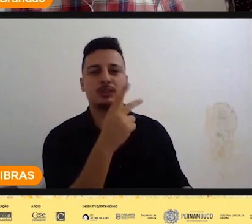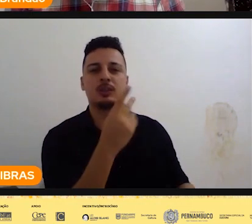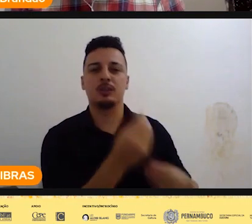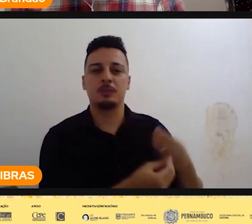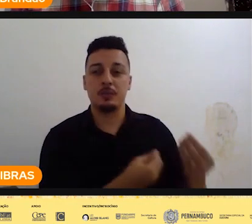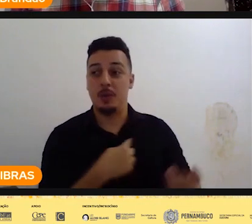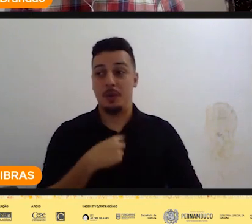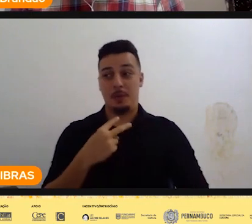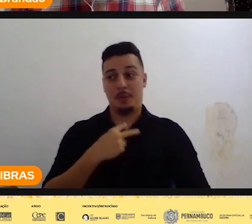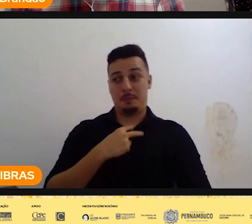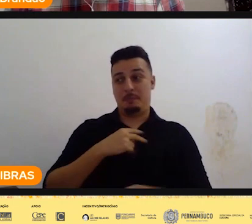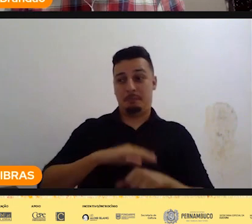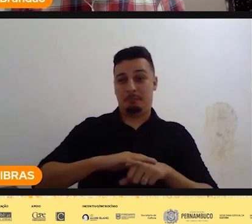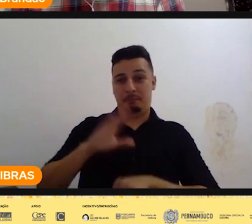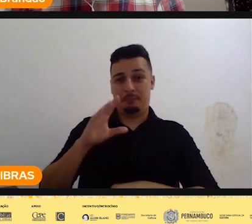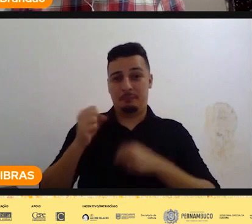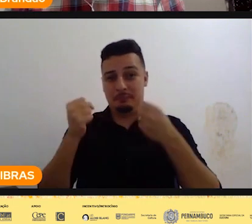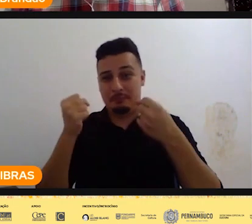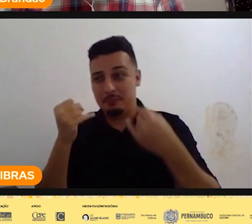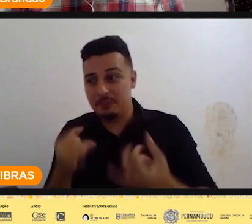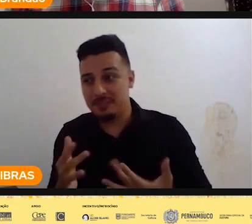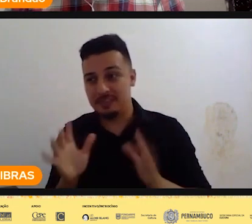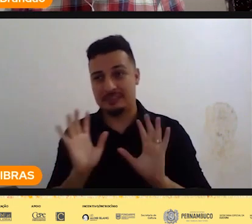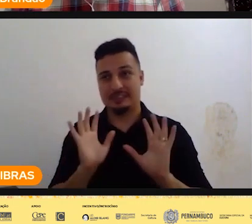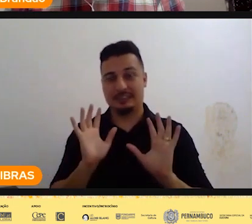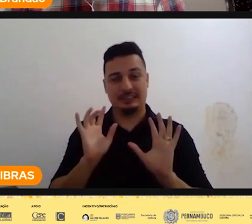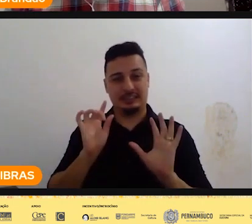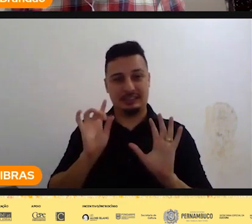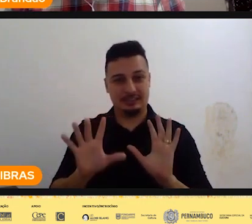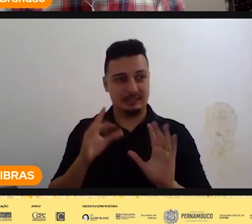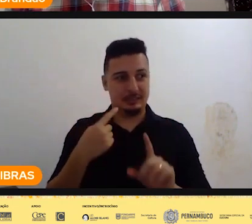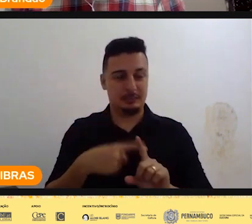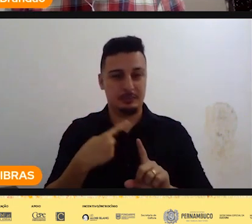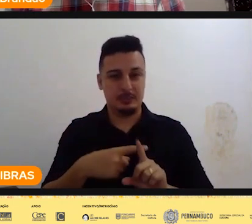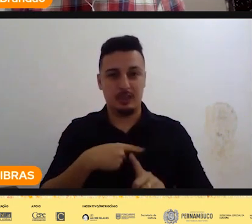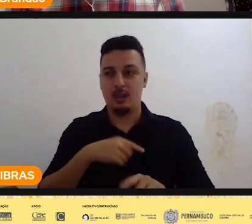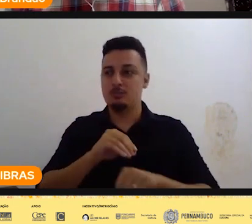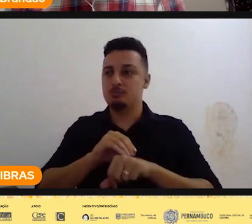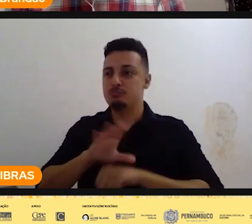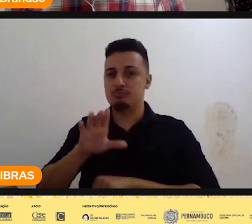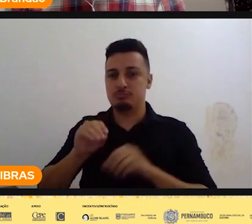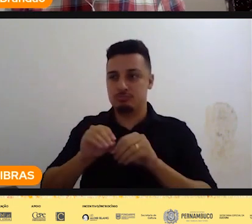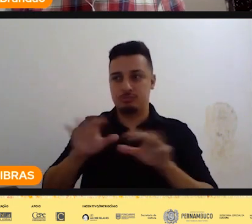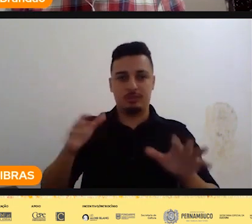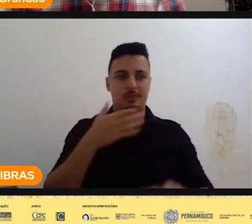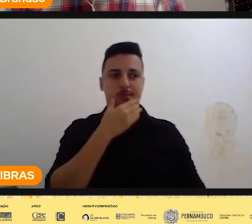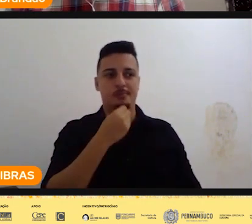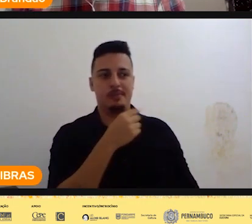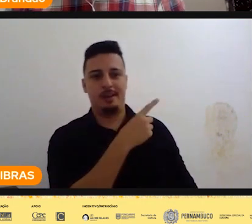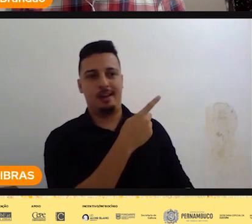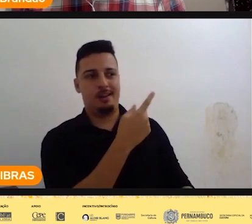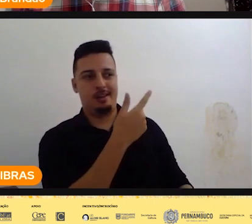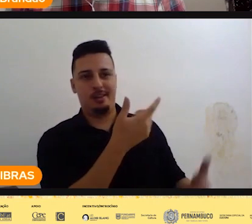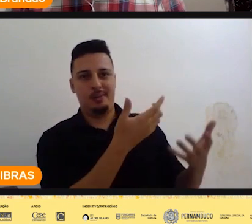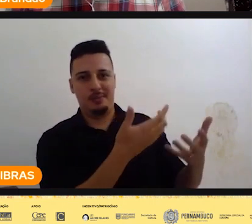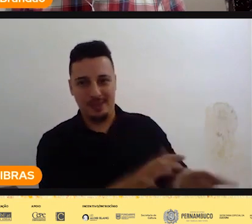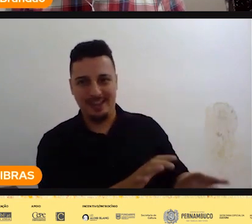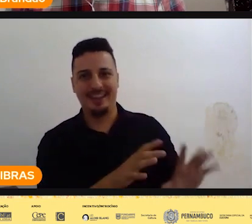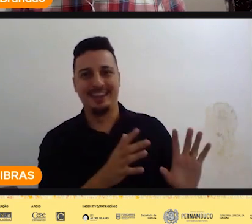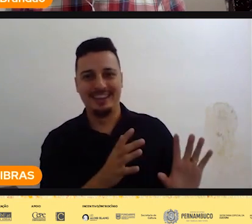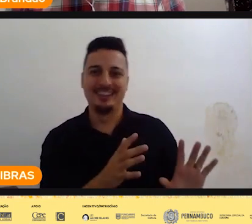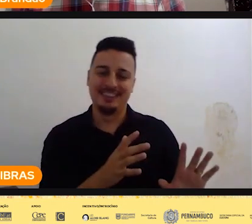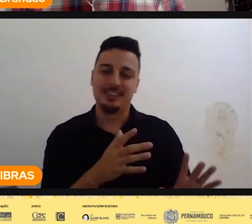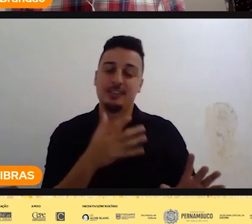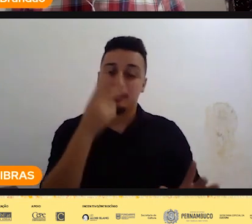falar mais do que isso, senão eu vou estar dando spoiler aqui, o Marão não deixa. Mas é isso, quem tiver mais